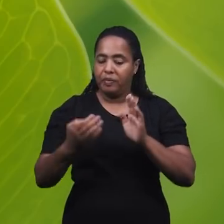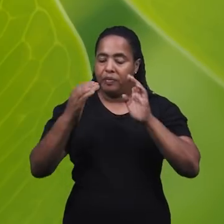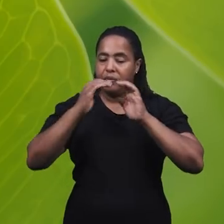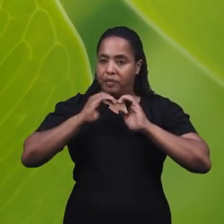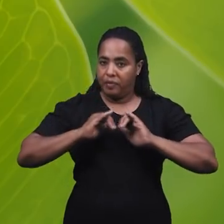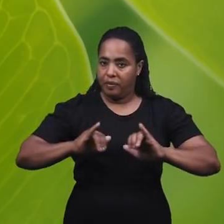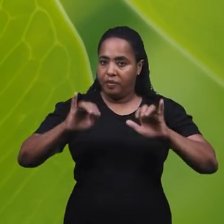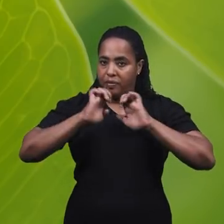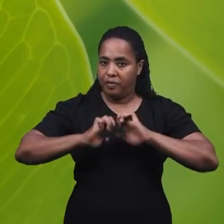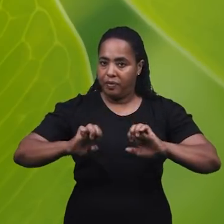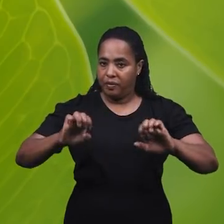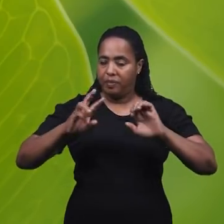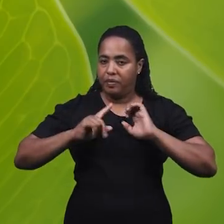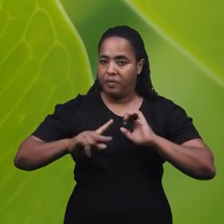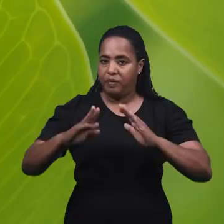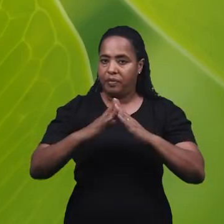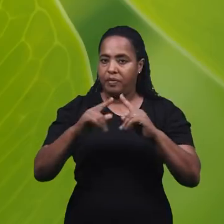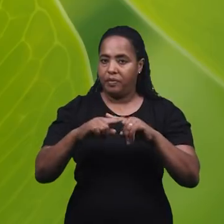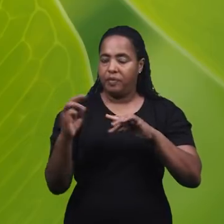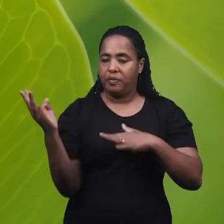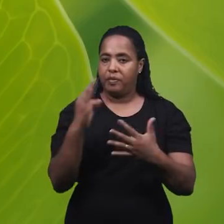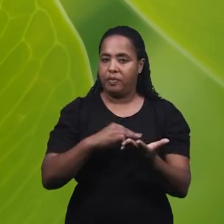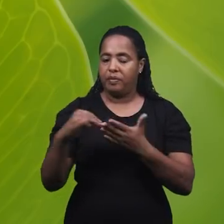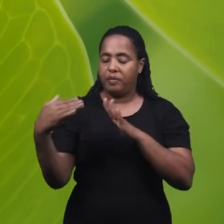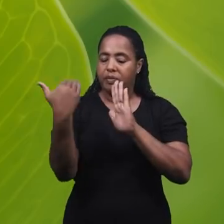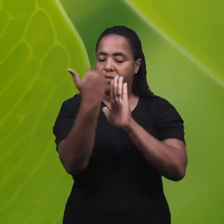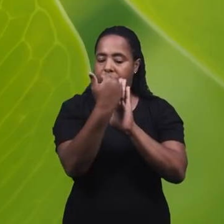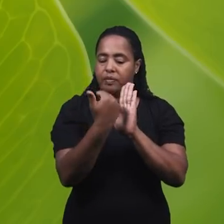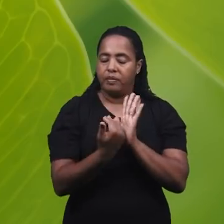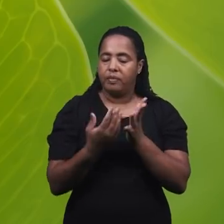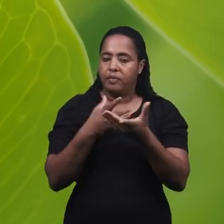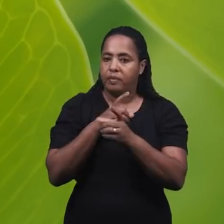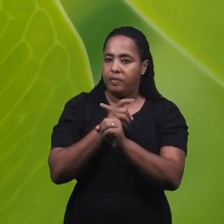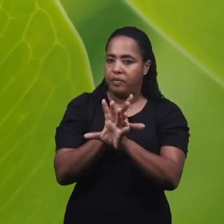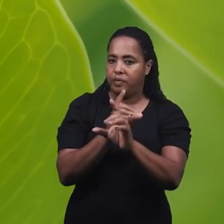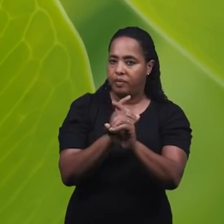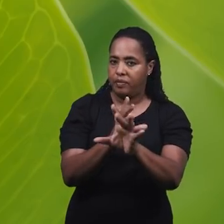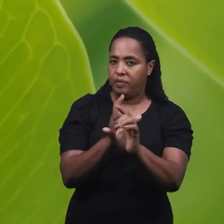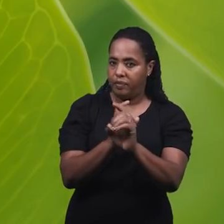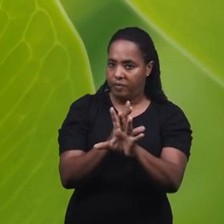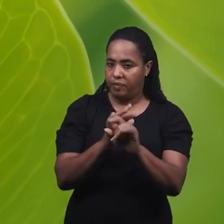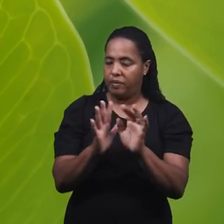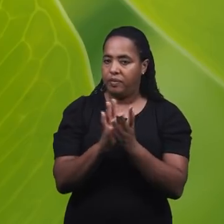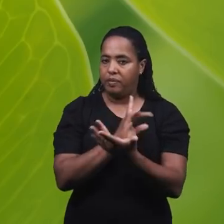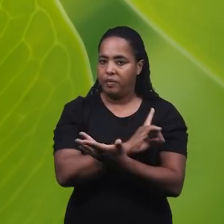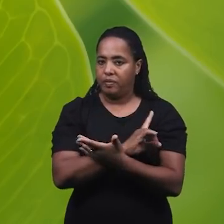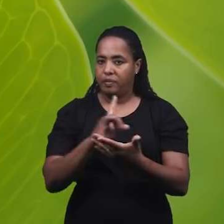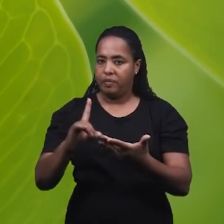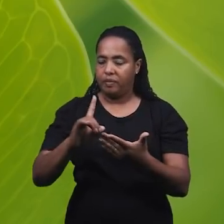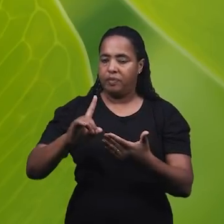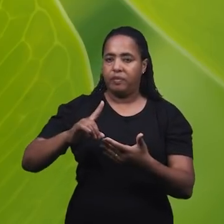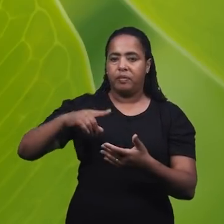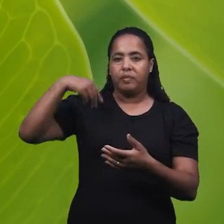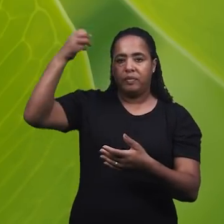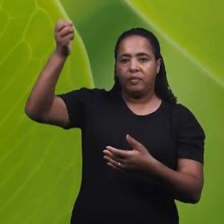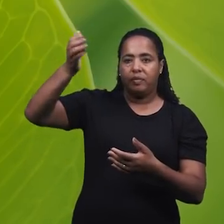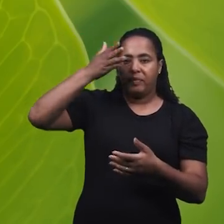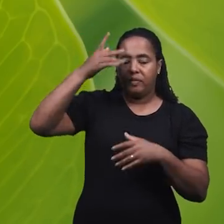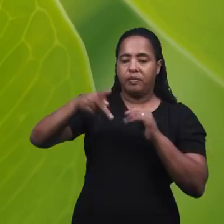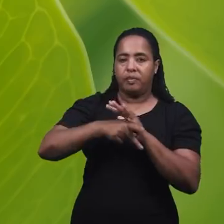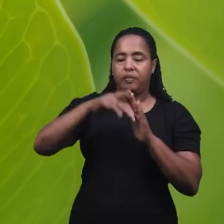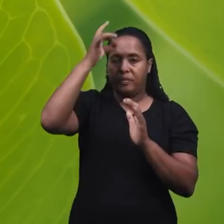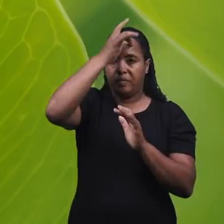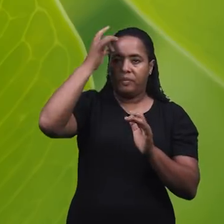Eterno, da Igreja Cristã Maranata. Um programa sobre as doutrinas bíblicas da Palavra de Deus, à luz da revelação do Espírito